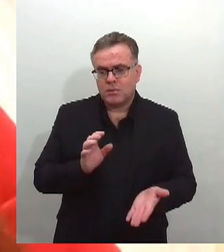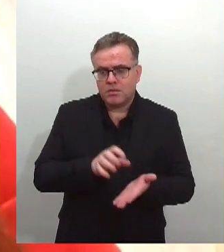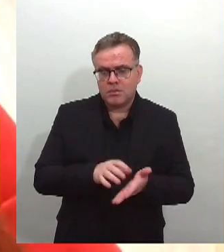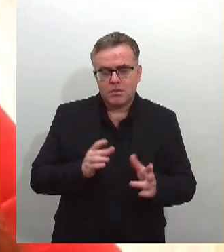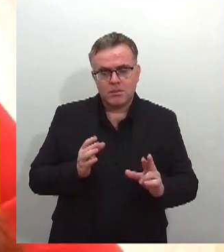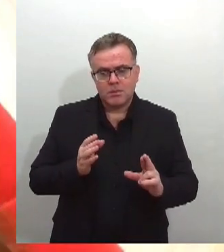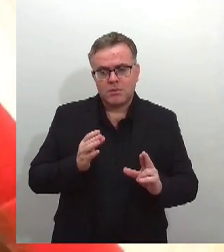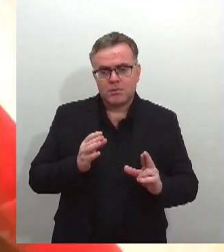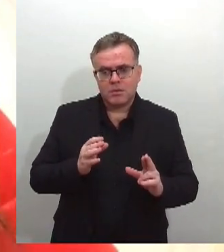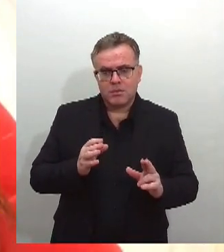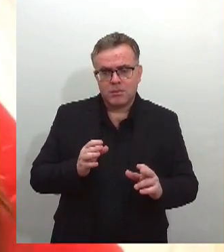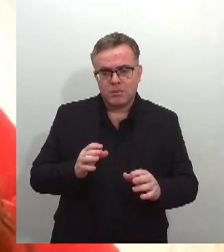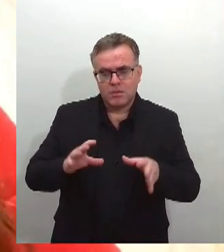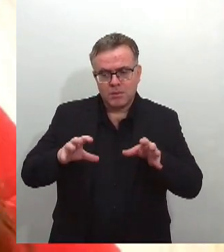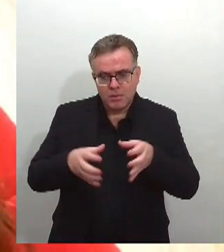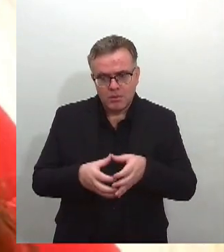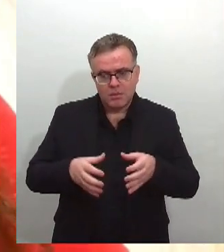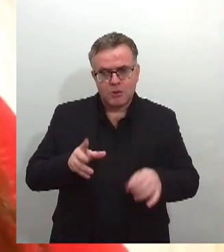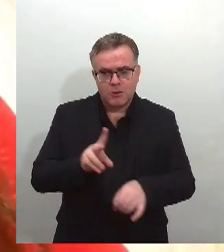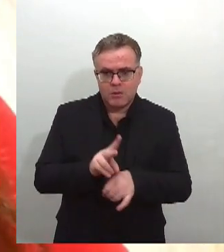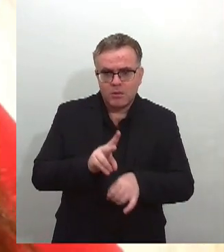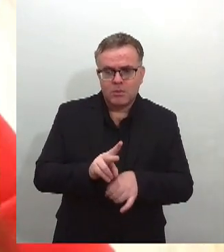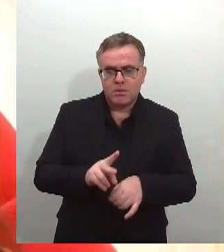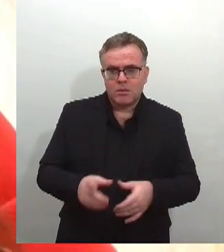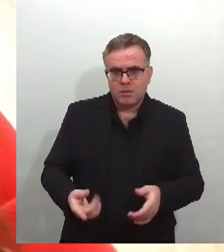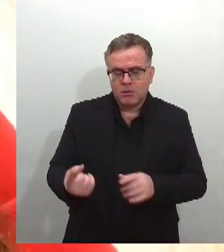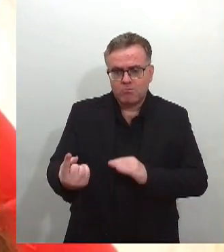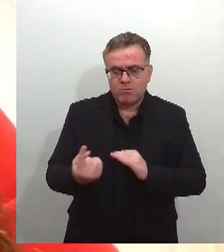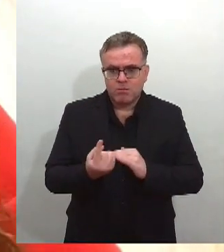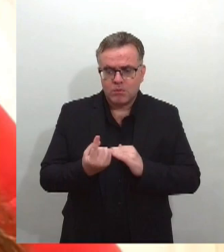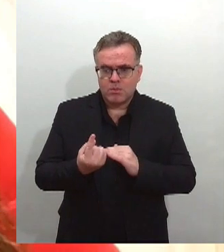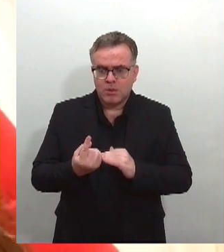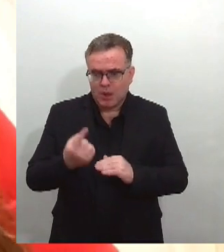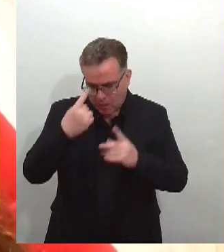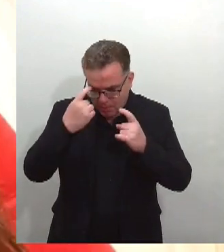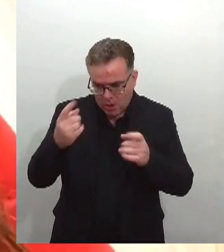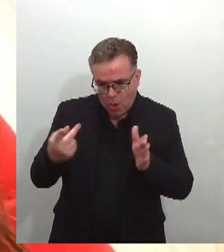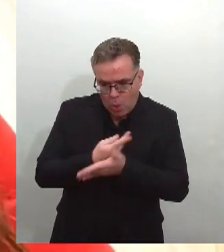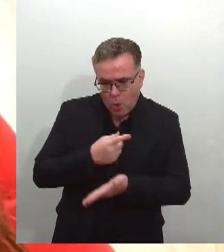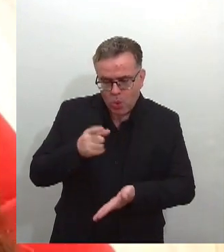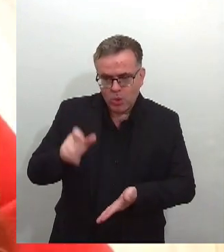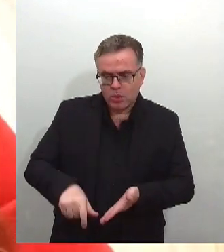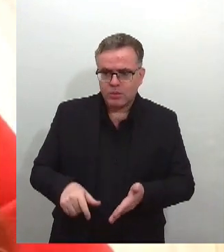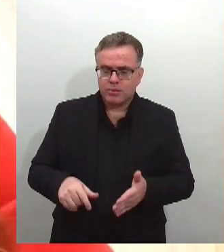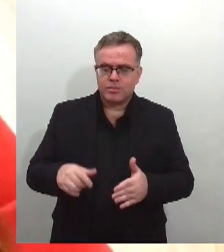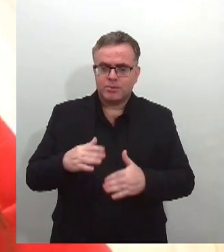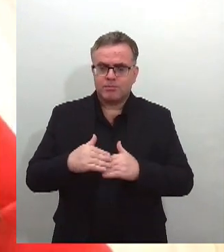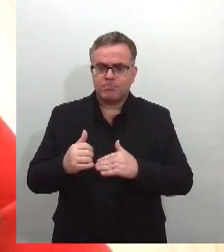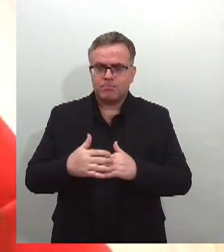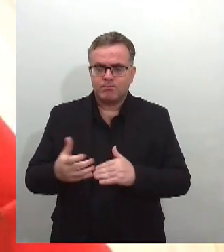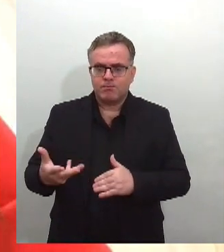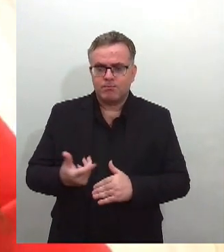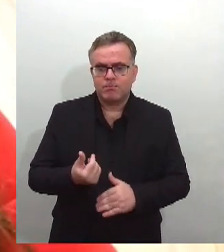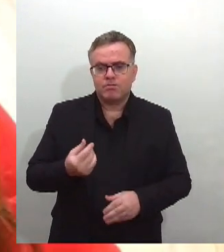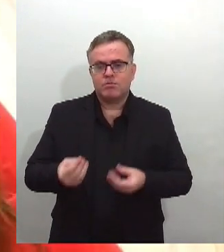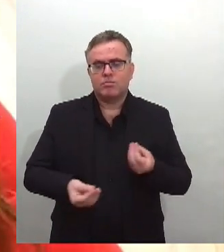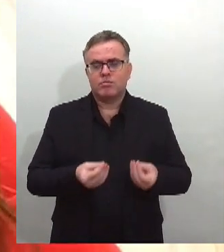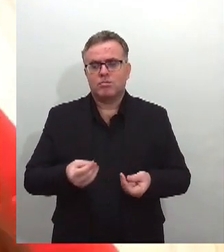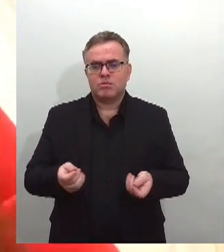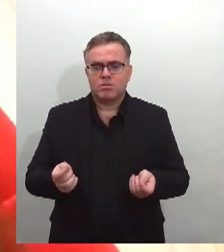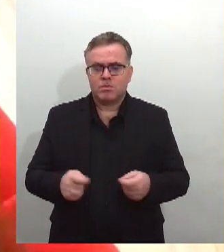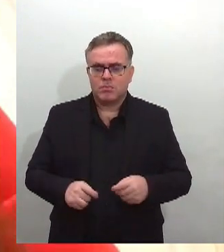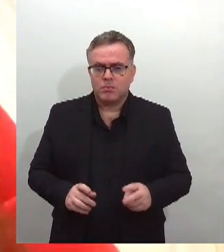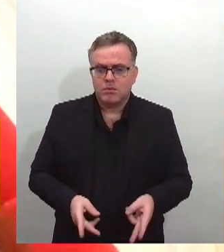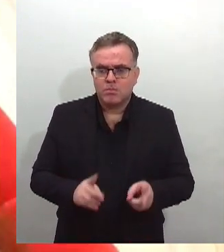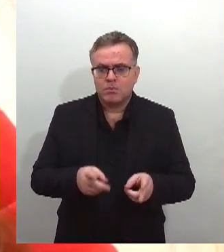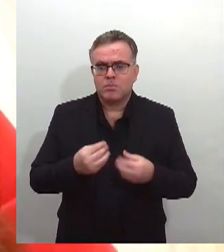mulher vítima de violência, cuidar, acompanhar juridicamente. É um espaço exclusivo para mulheres, que